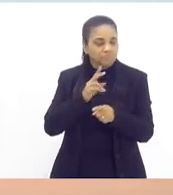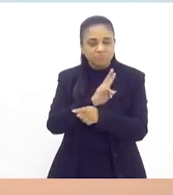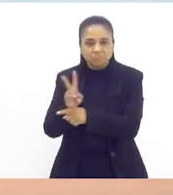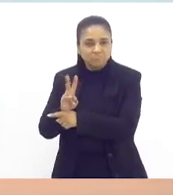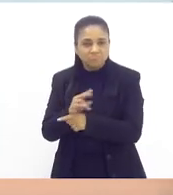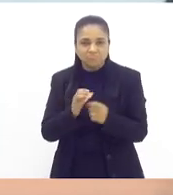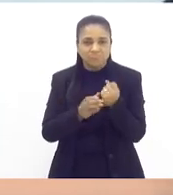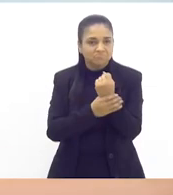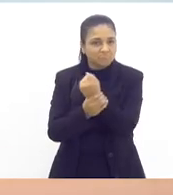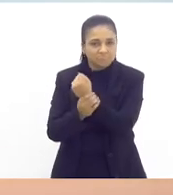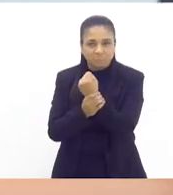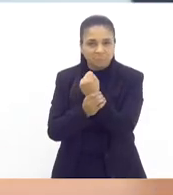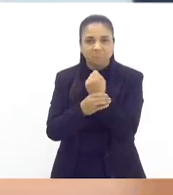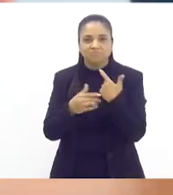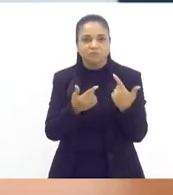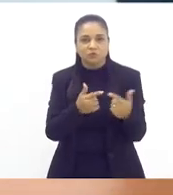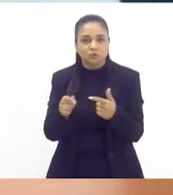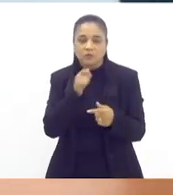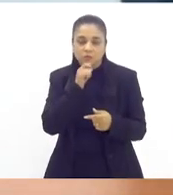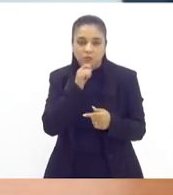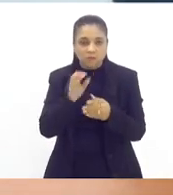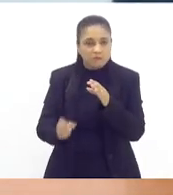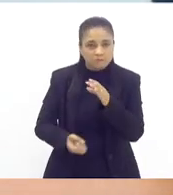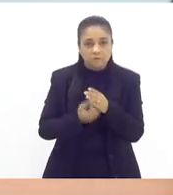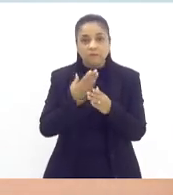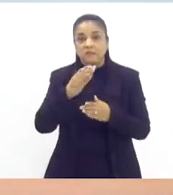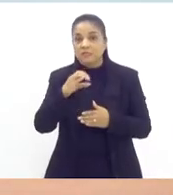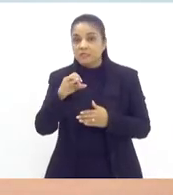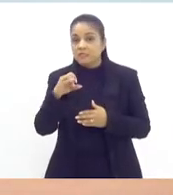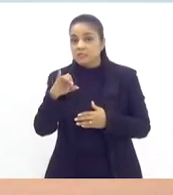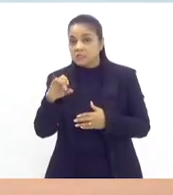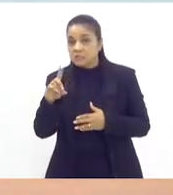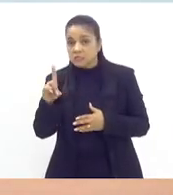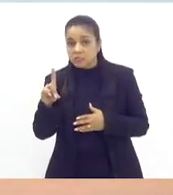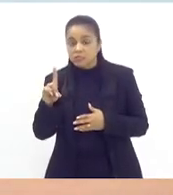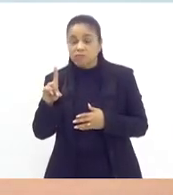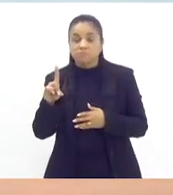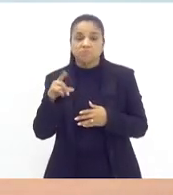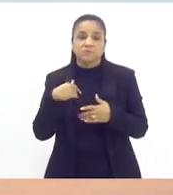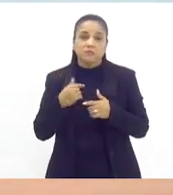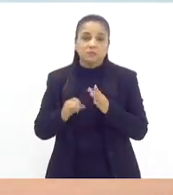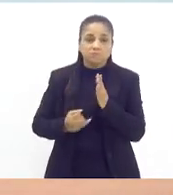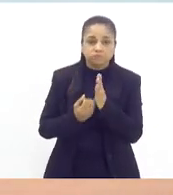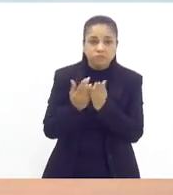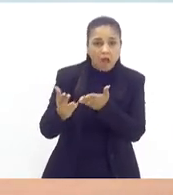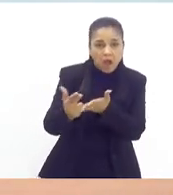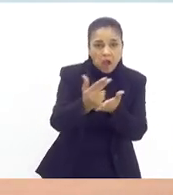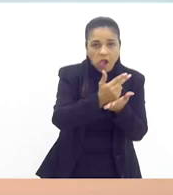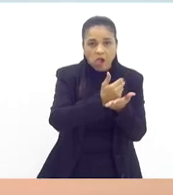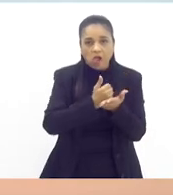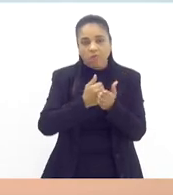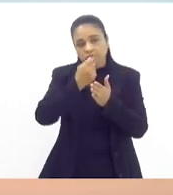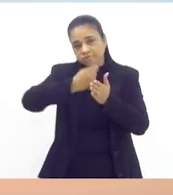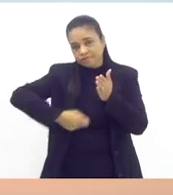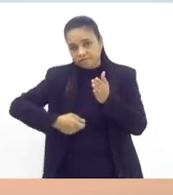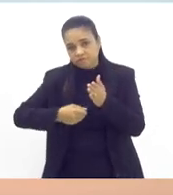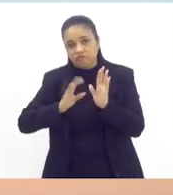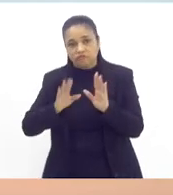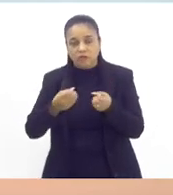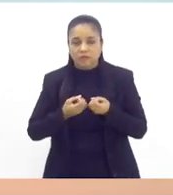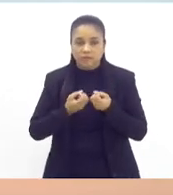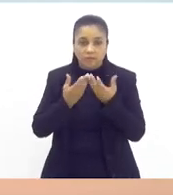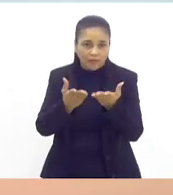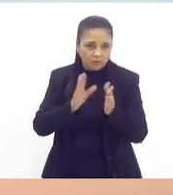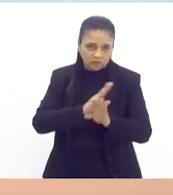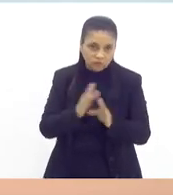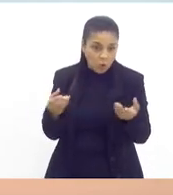vai lá e cria uma CID, que tem uma autorização genérica na Constituição para criar CID, você pode tributar qualquer uma das... Já está dado hoje. Não estou falando nada de